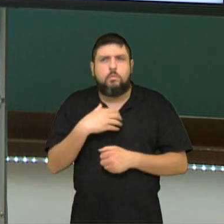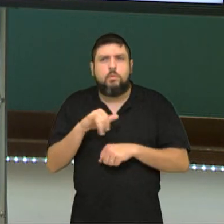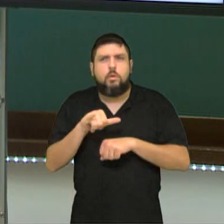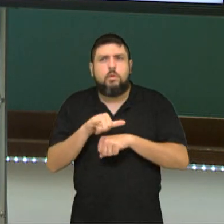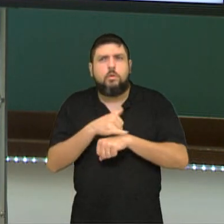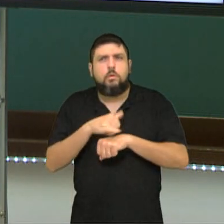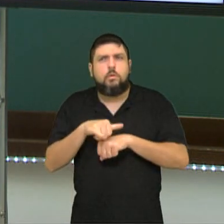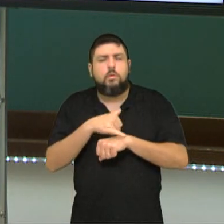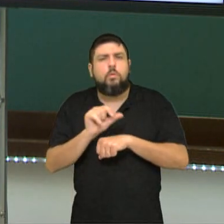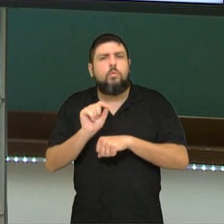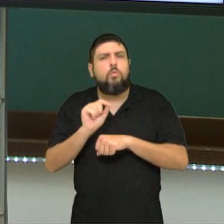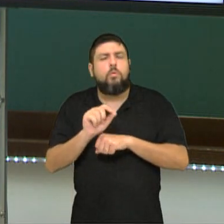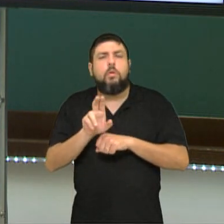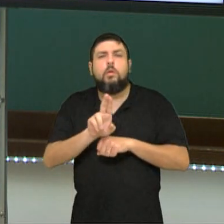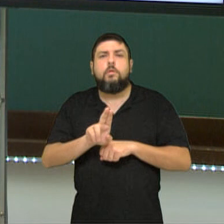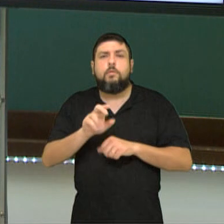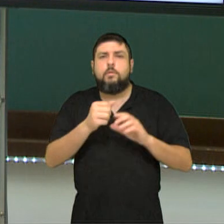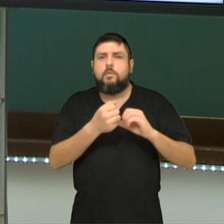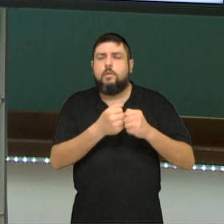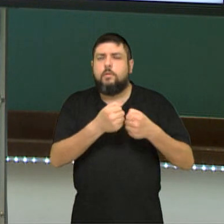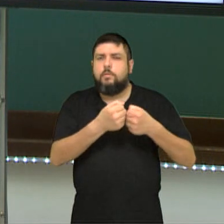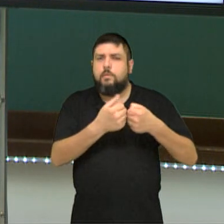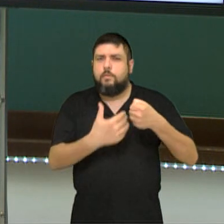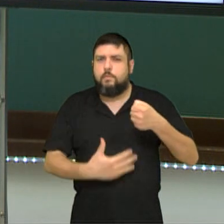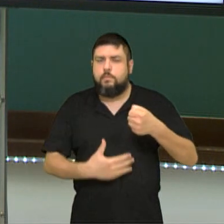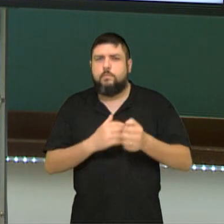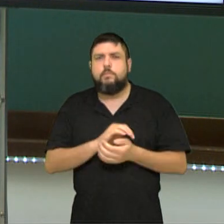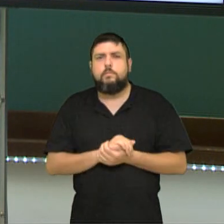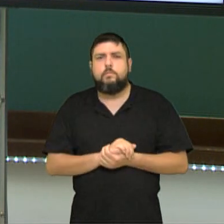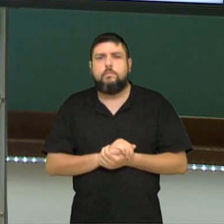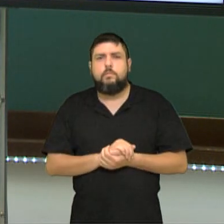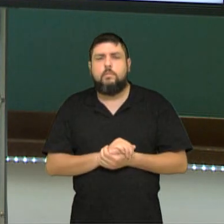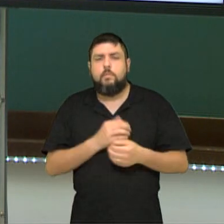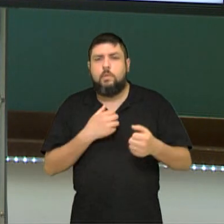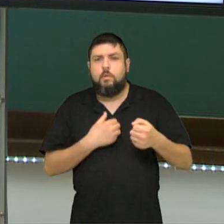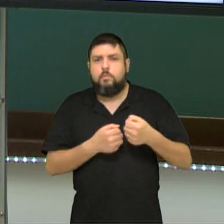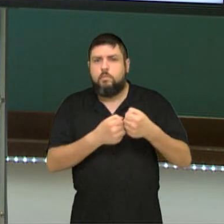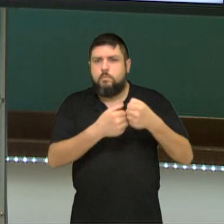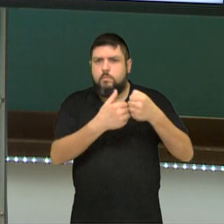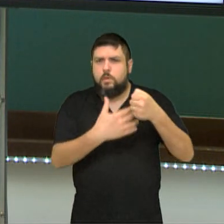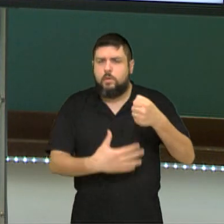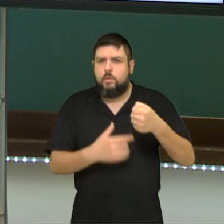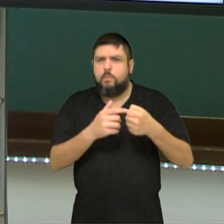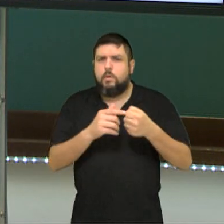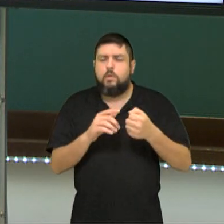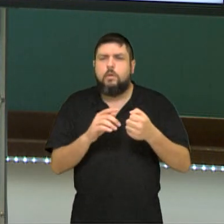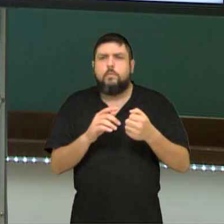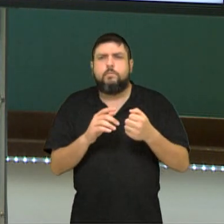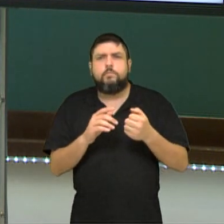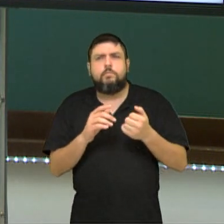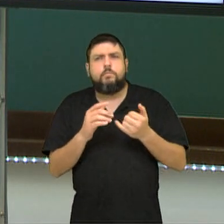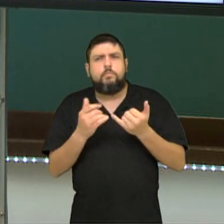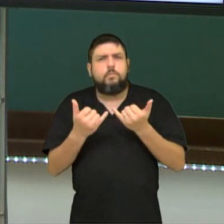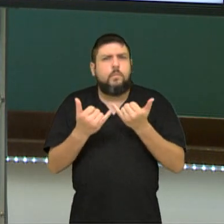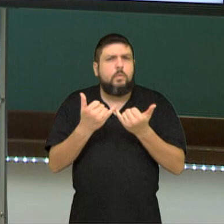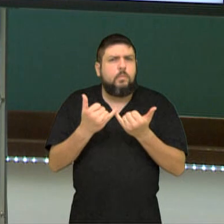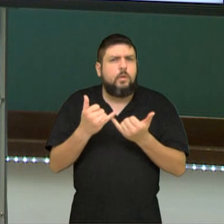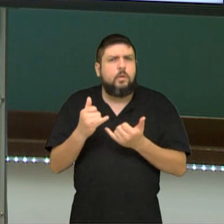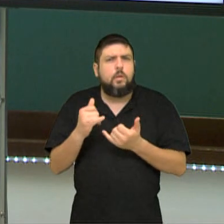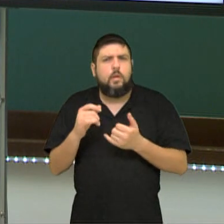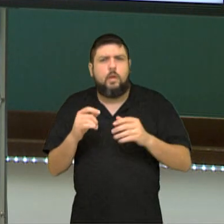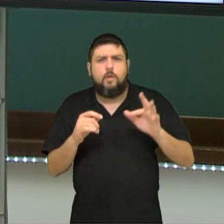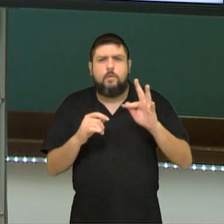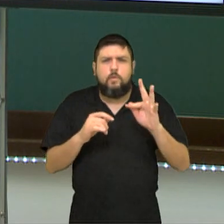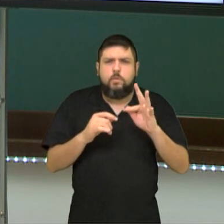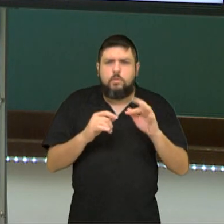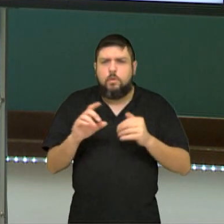usar a fatoração? A fatoração na matemática às vezes aparece como decomposição. Será que elas são a mesma coisa? Você se confunde? Como